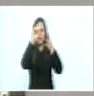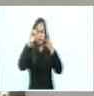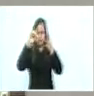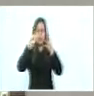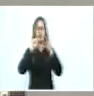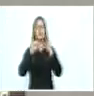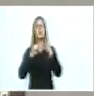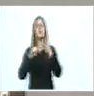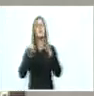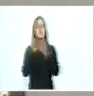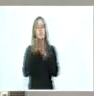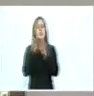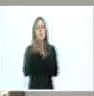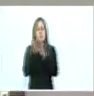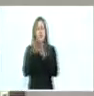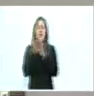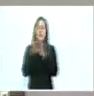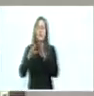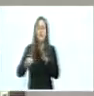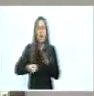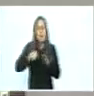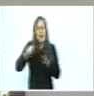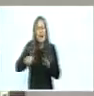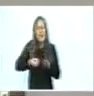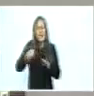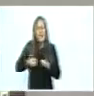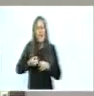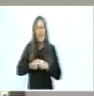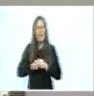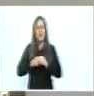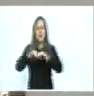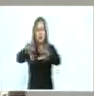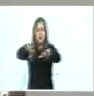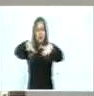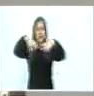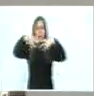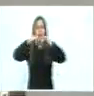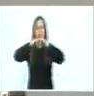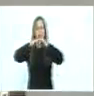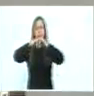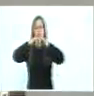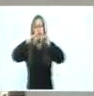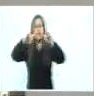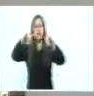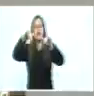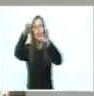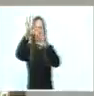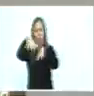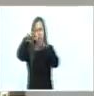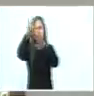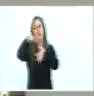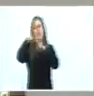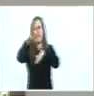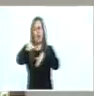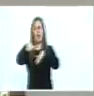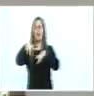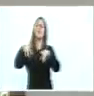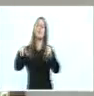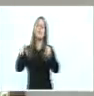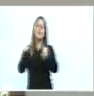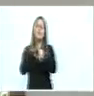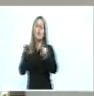Soares, que trouxe, né, levou para a Assembleia, no caso, o nosso movimento, e foi feito vários